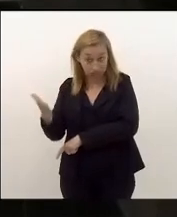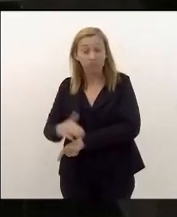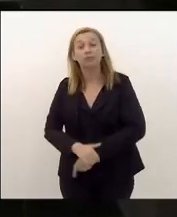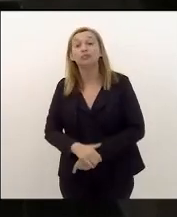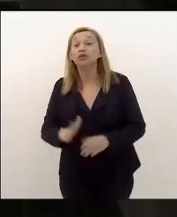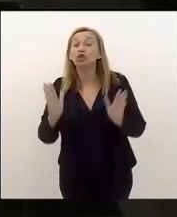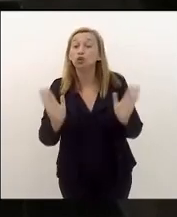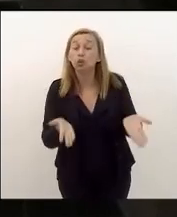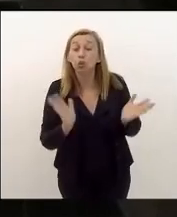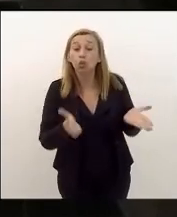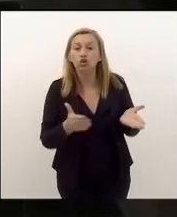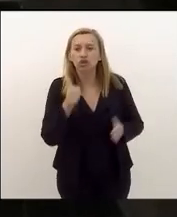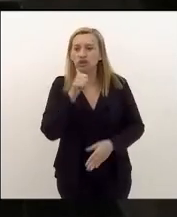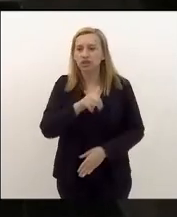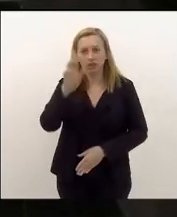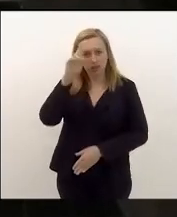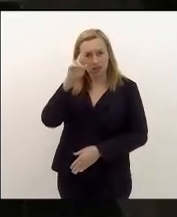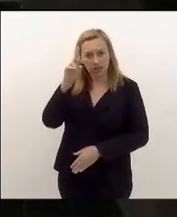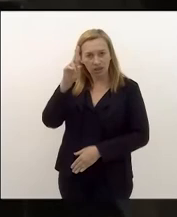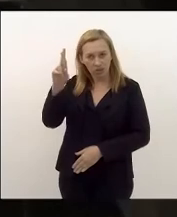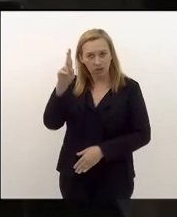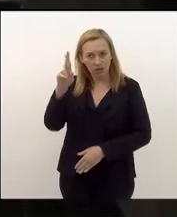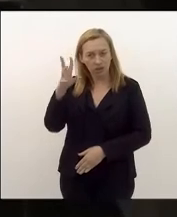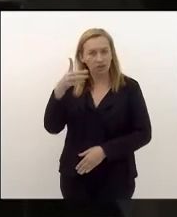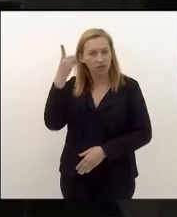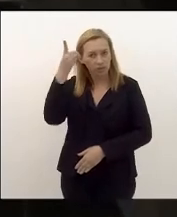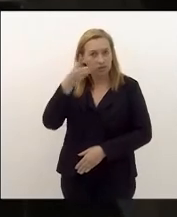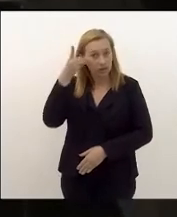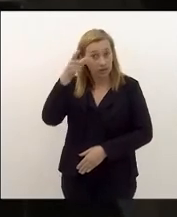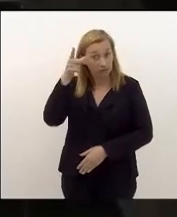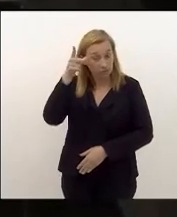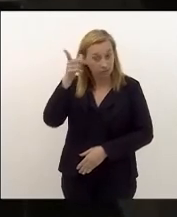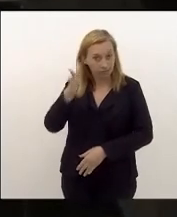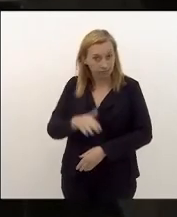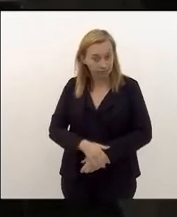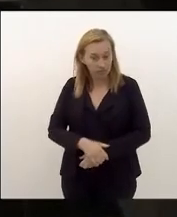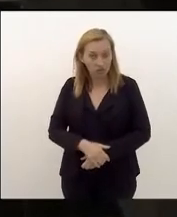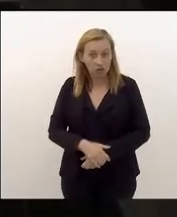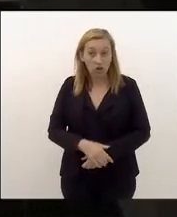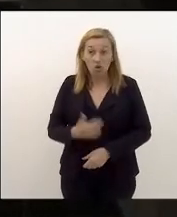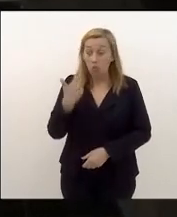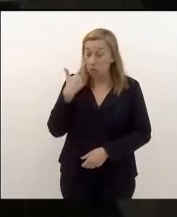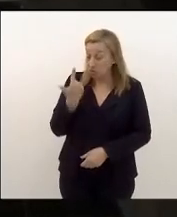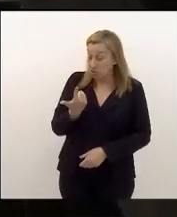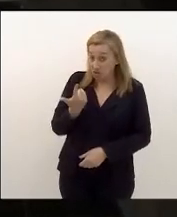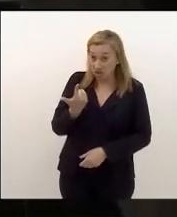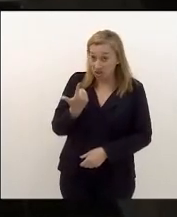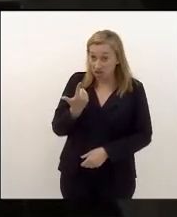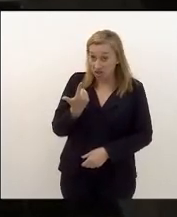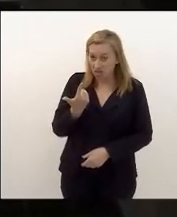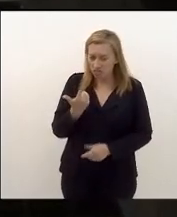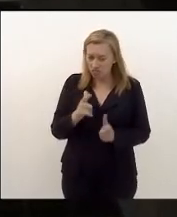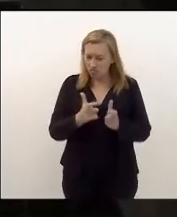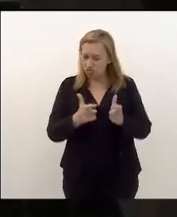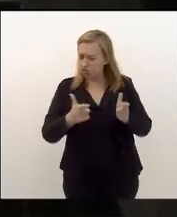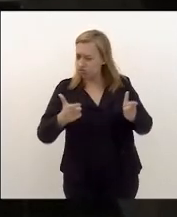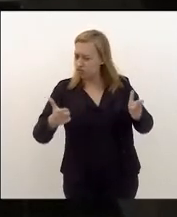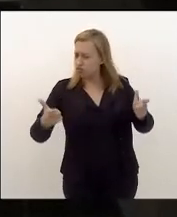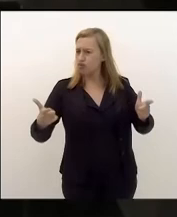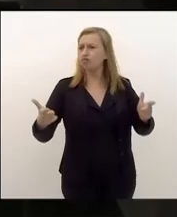E hoje, senhora deputada Lucinha, quando você extrema as